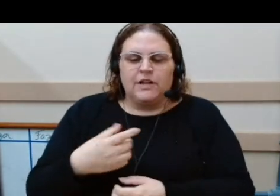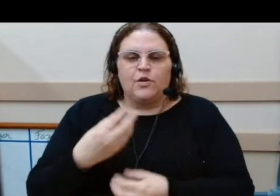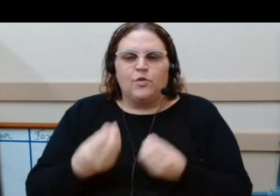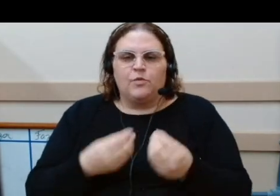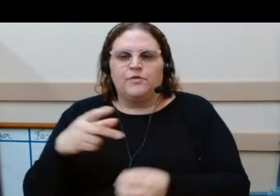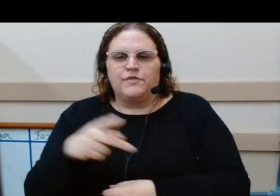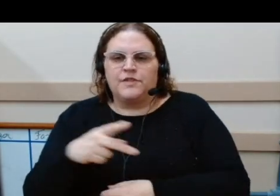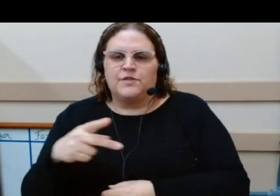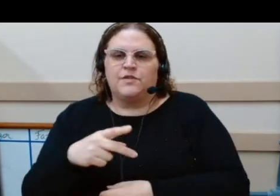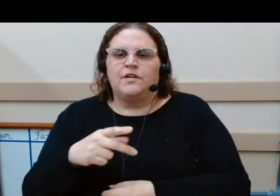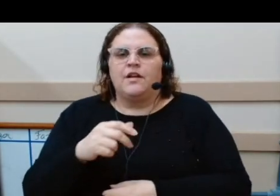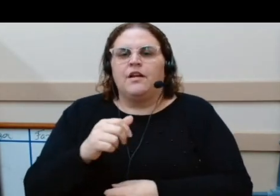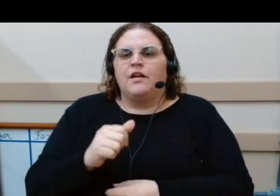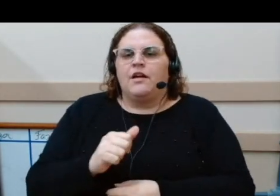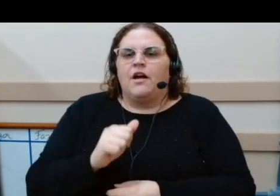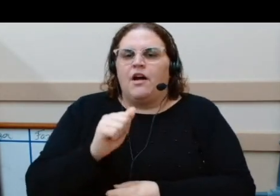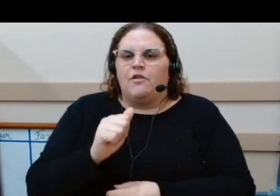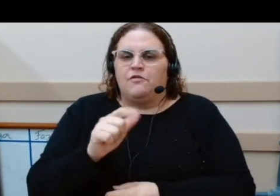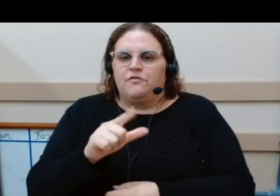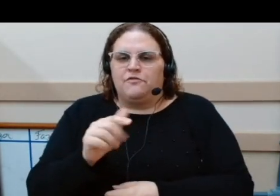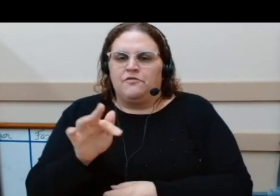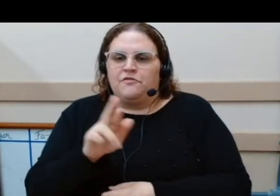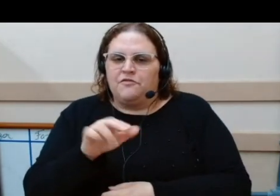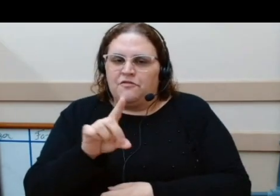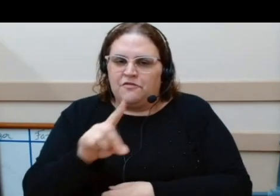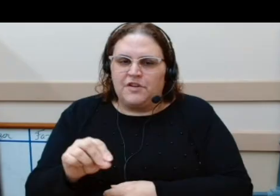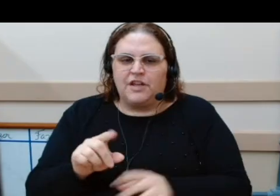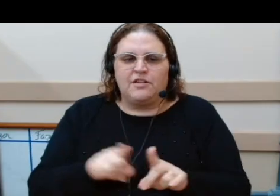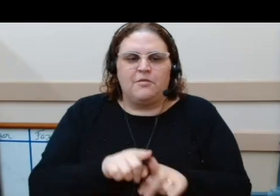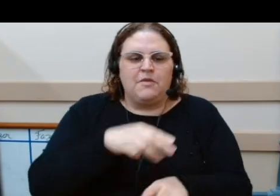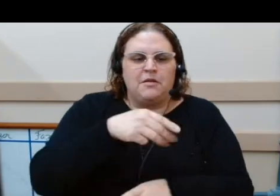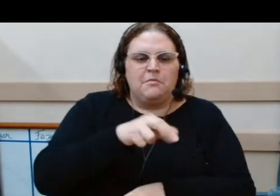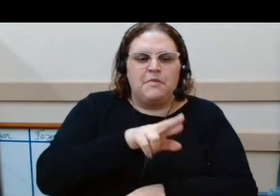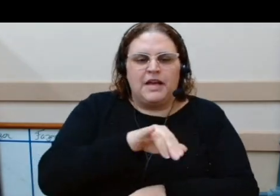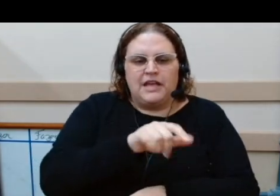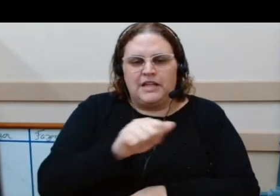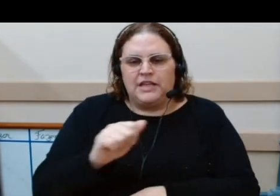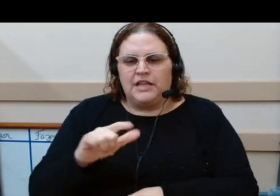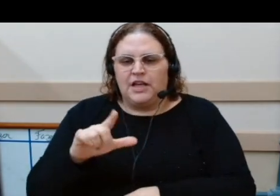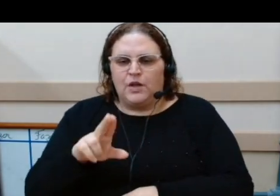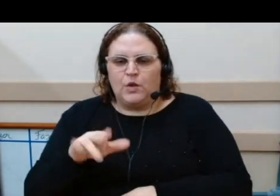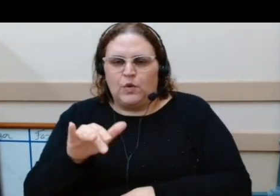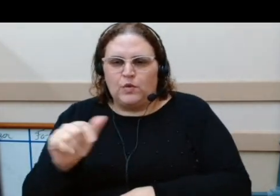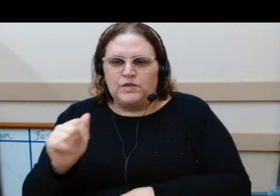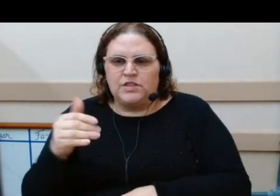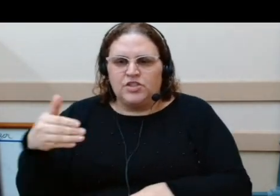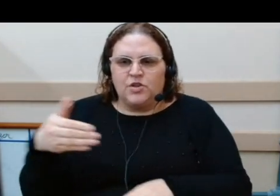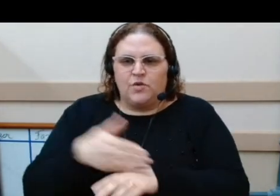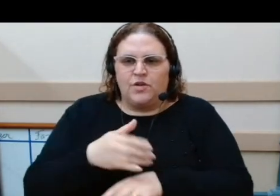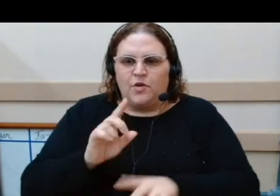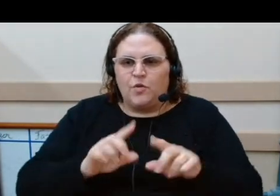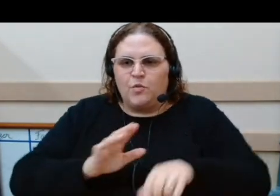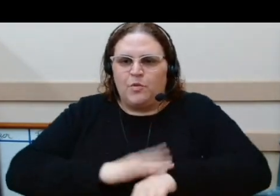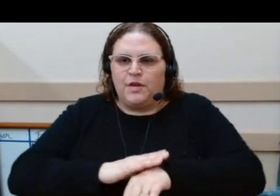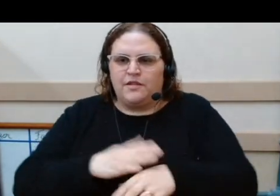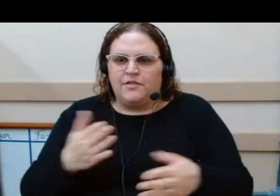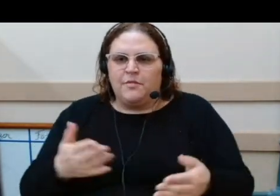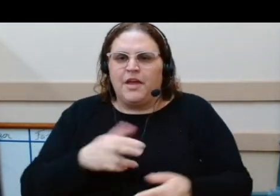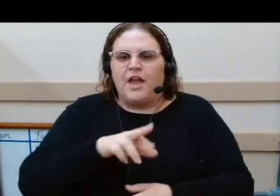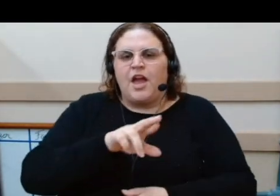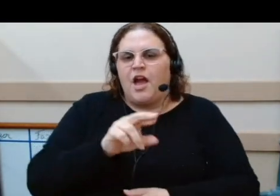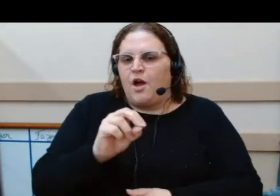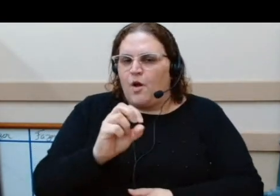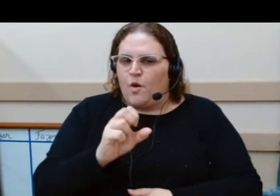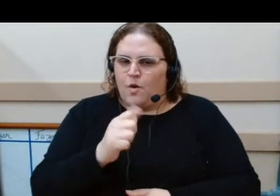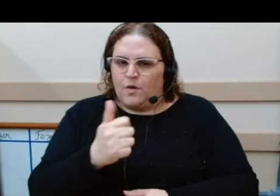neta Maria Lúcia que se eu não me engano entrou aí em algum momento né rosa e e